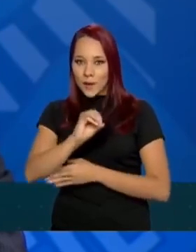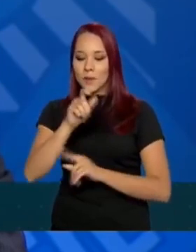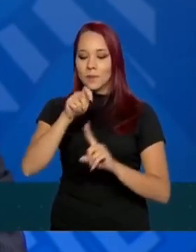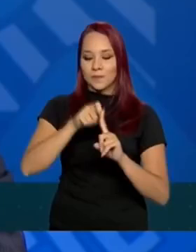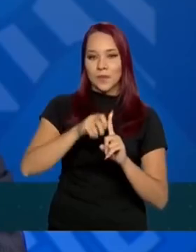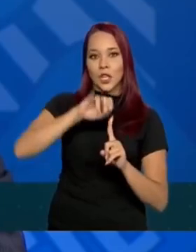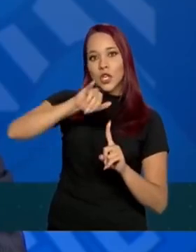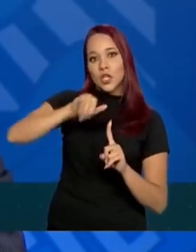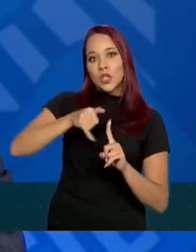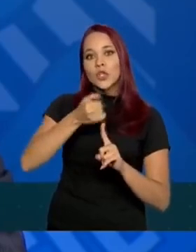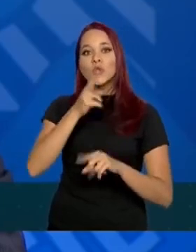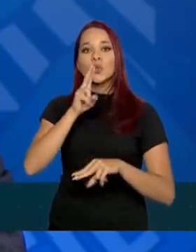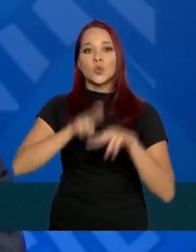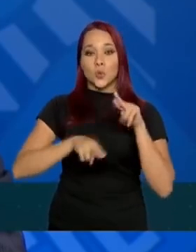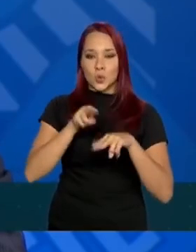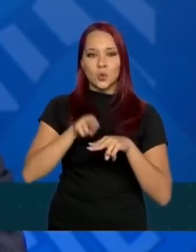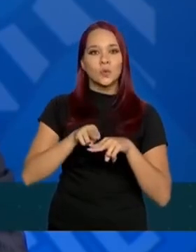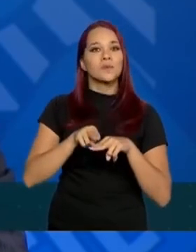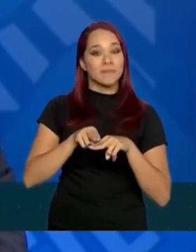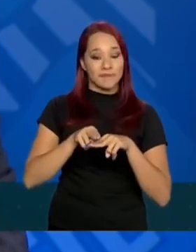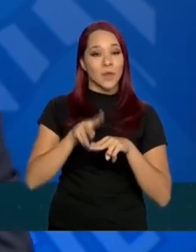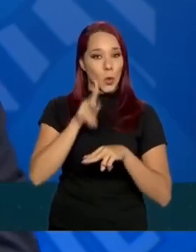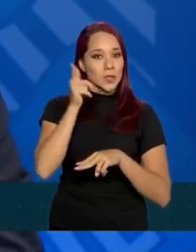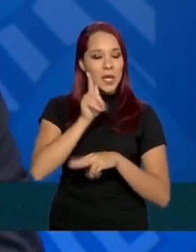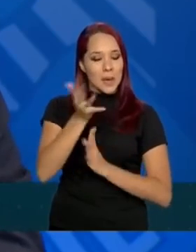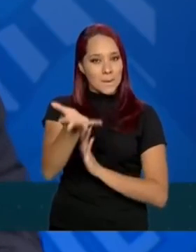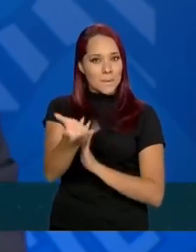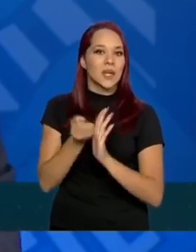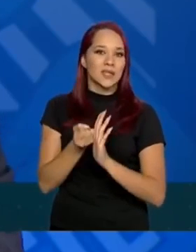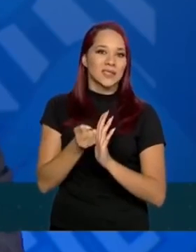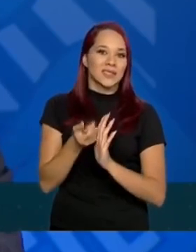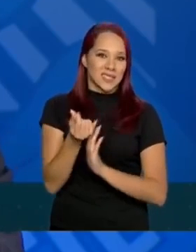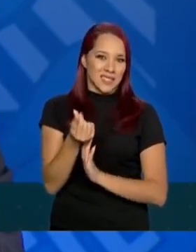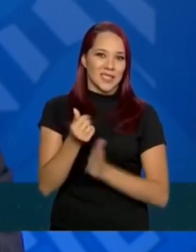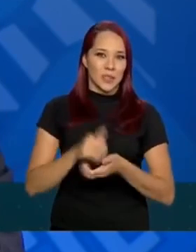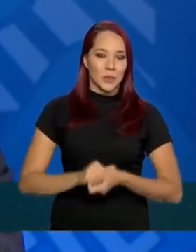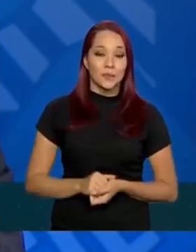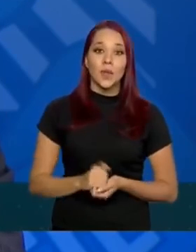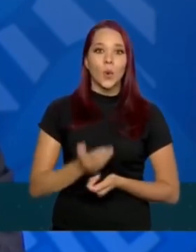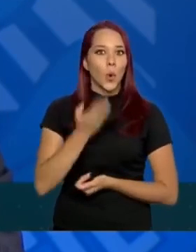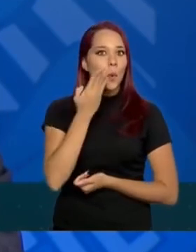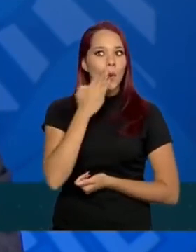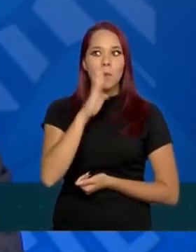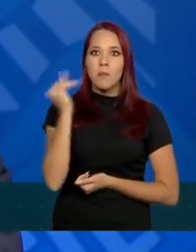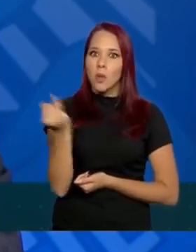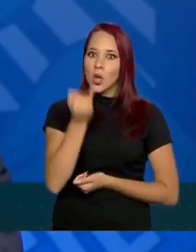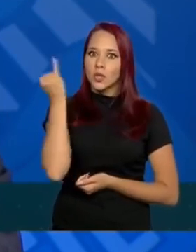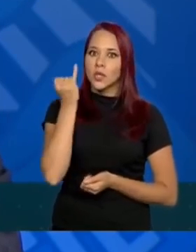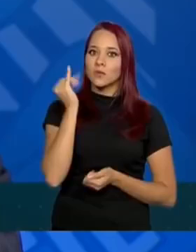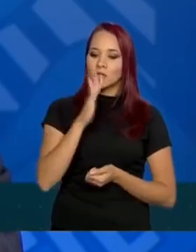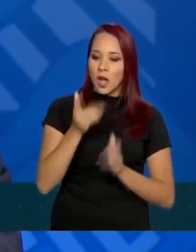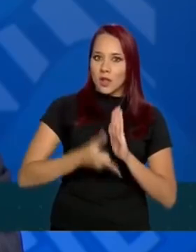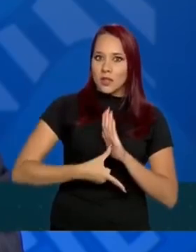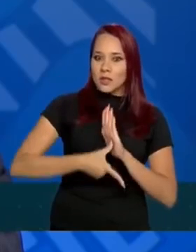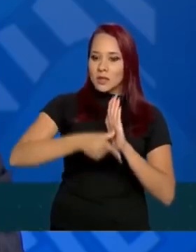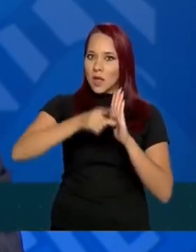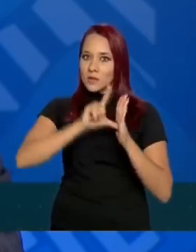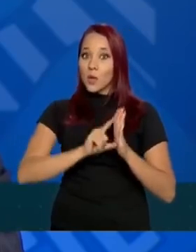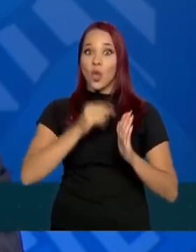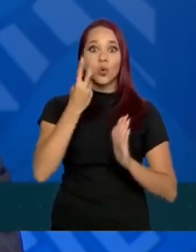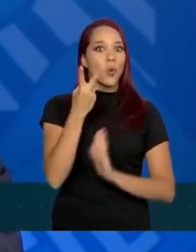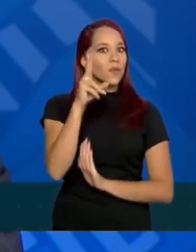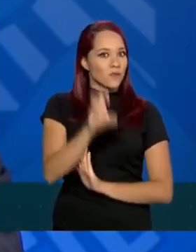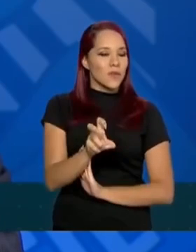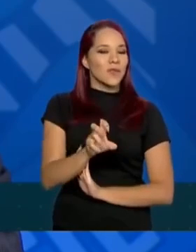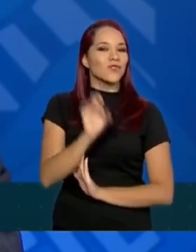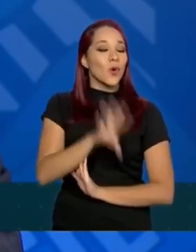um compromisso muito importante que nós antecipamos duas vezes já, e isso só